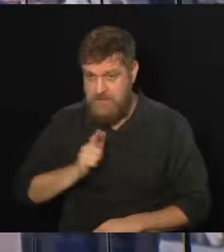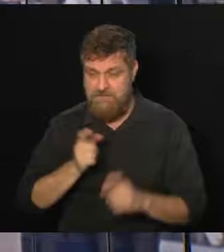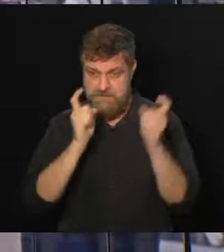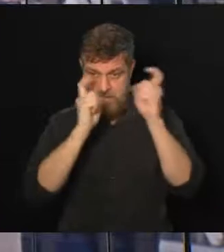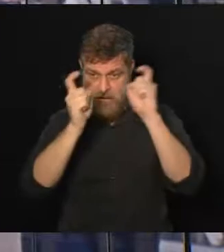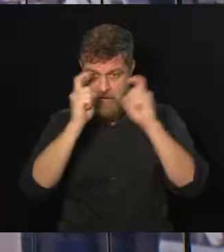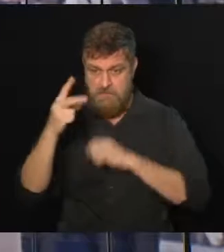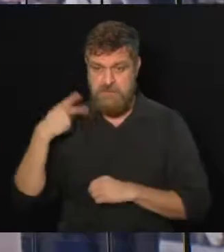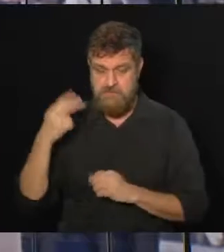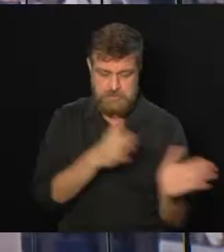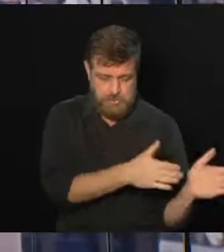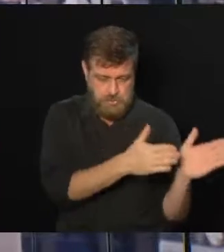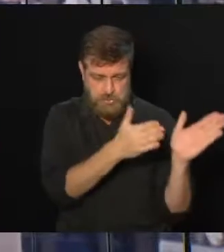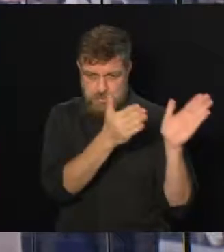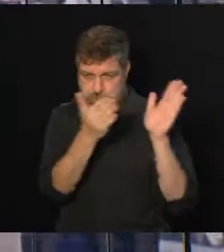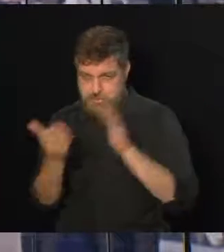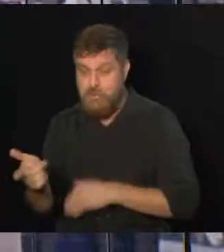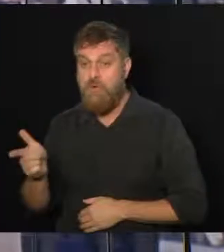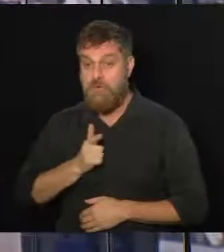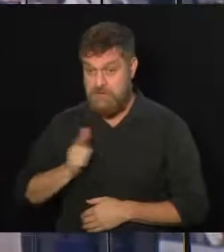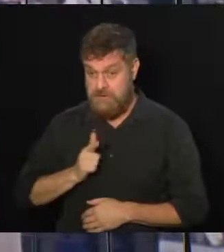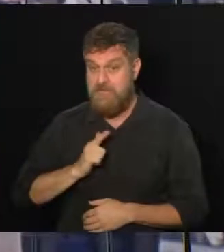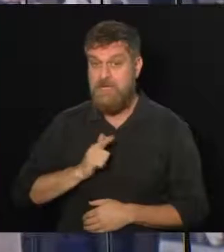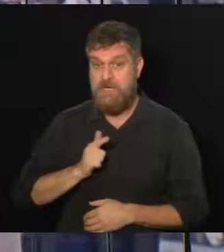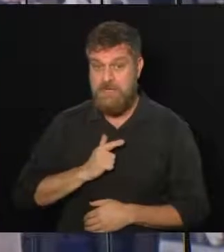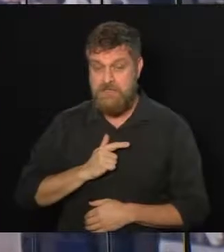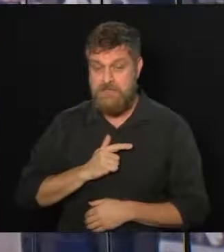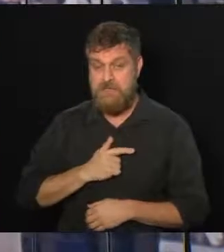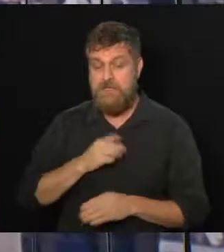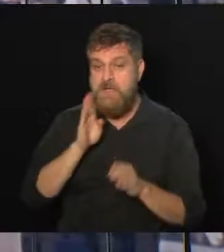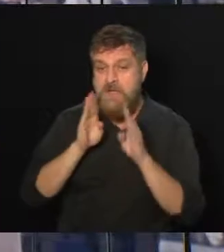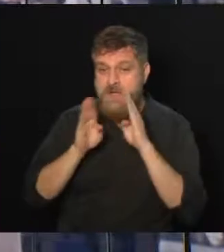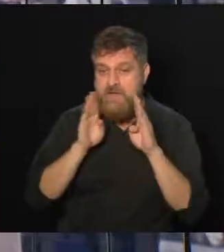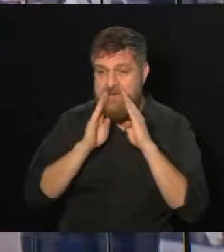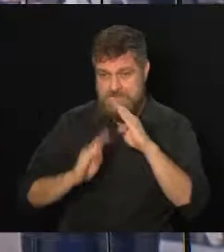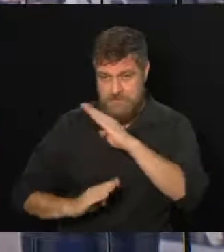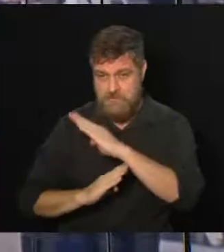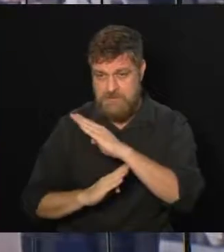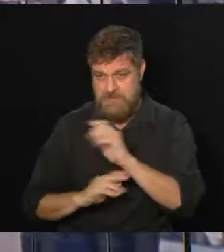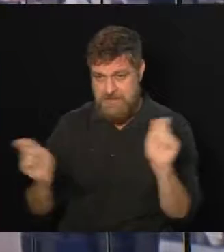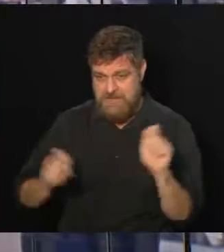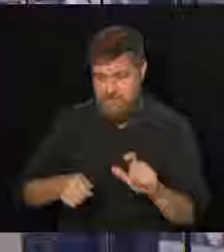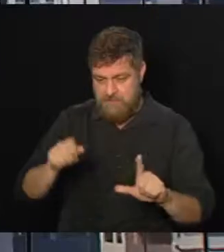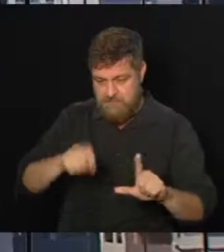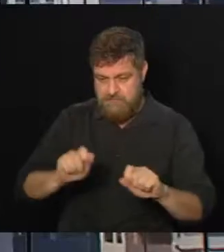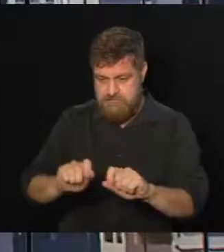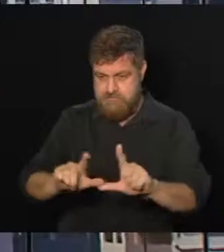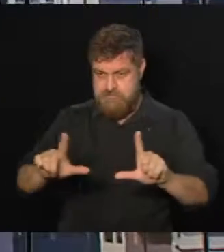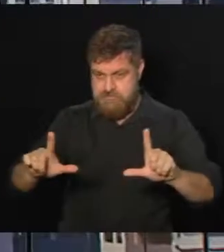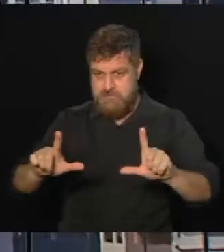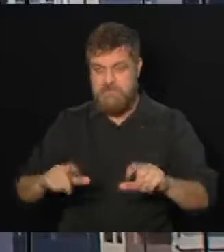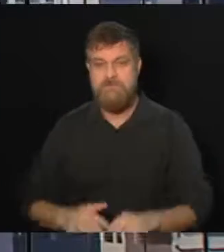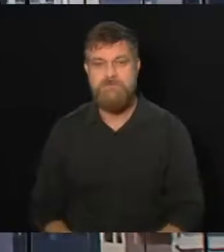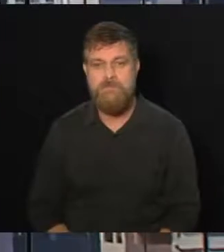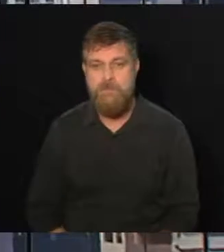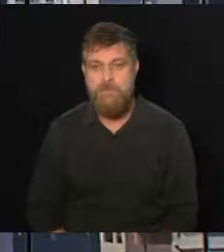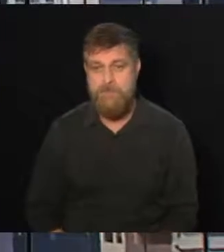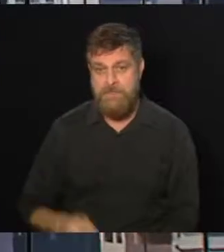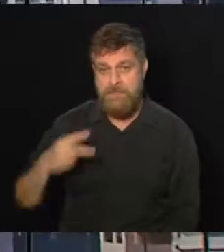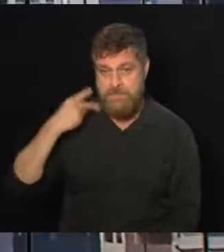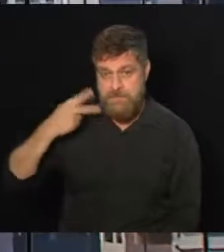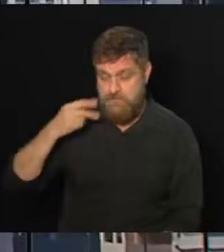reunião ordinária na íntegra, ela está disponível no Facebook da TV Câmara Campinas. Os